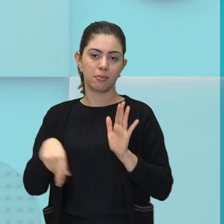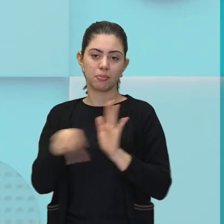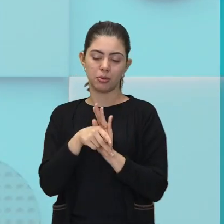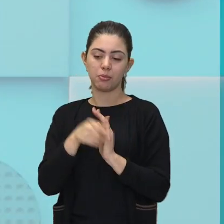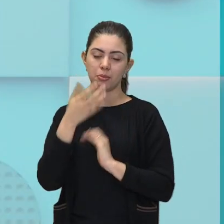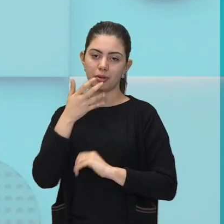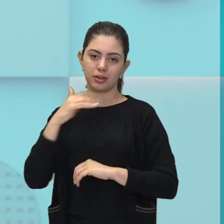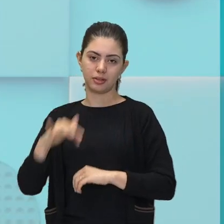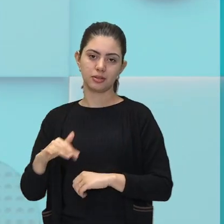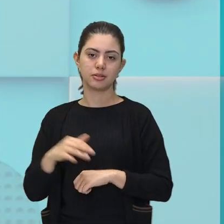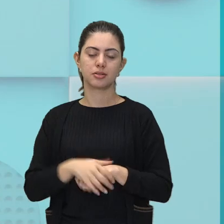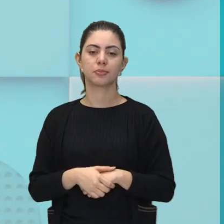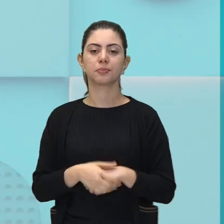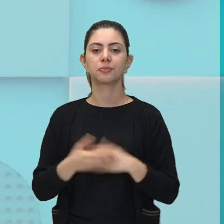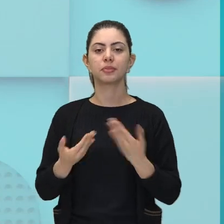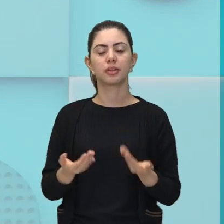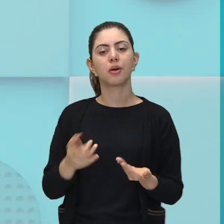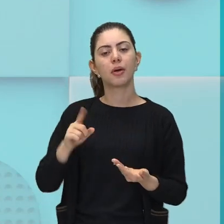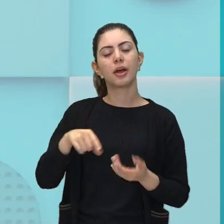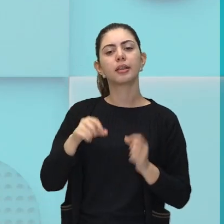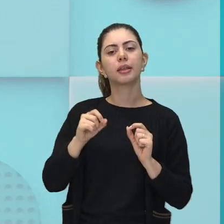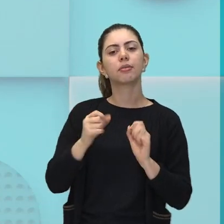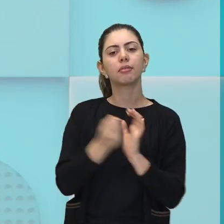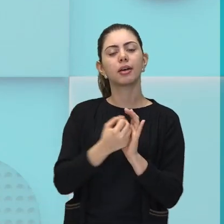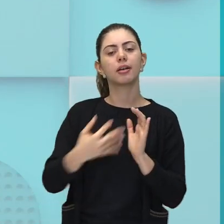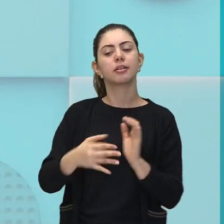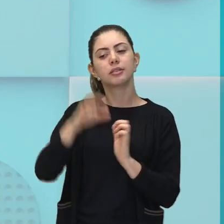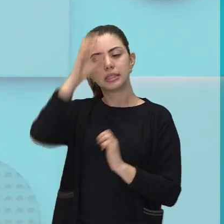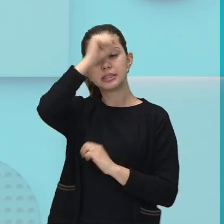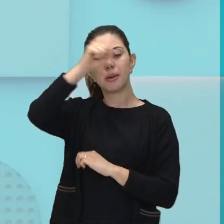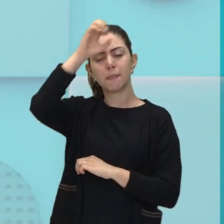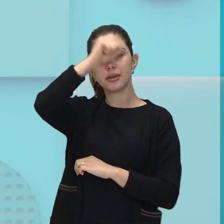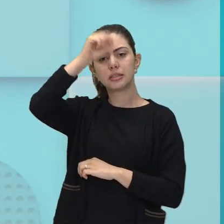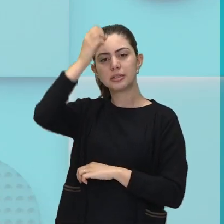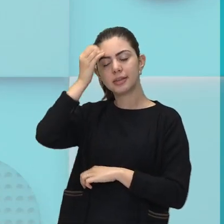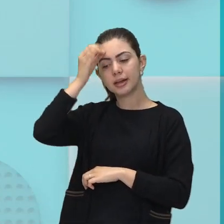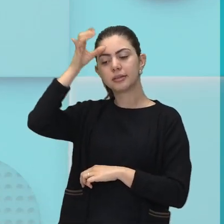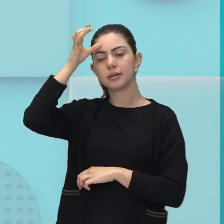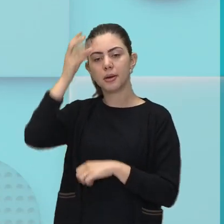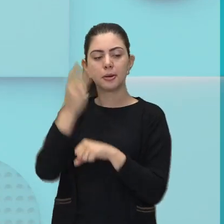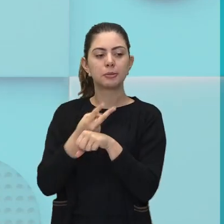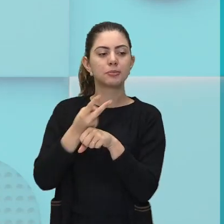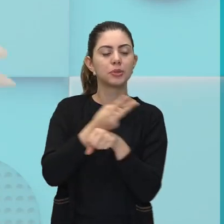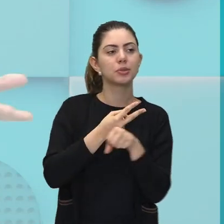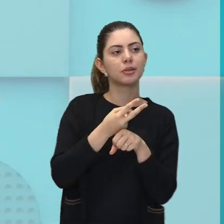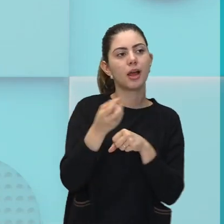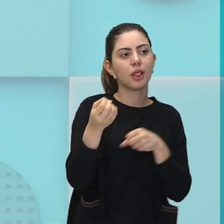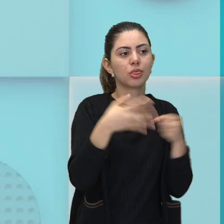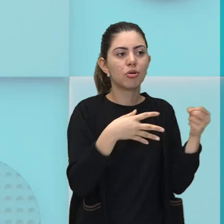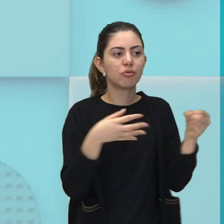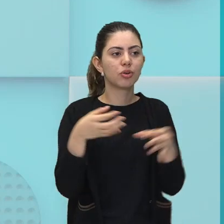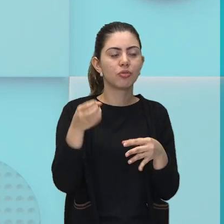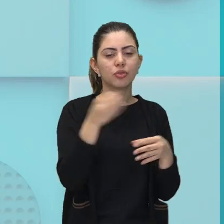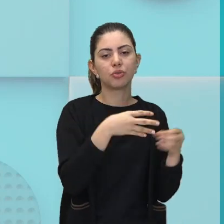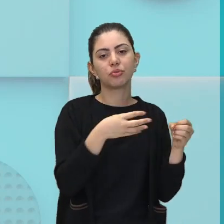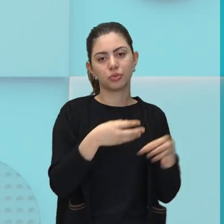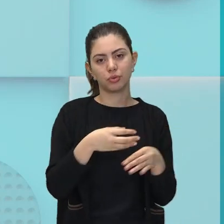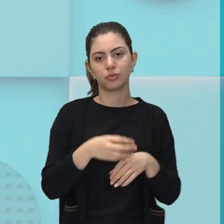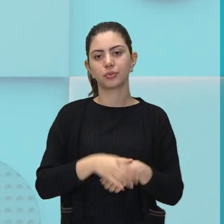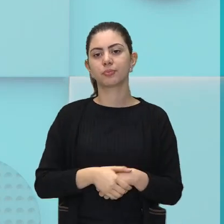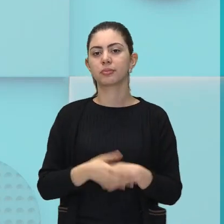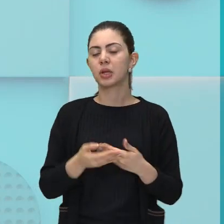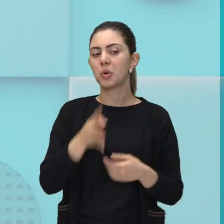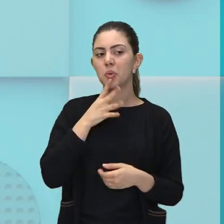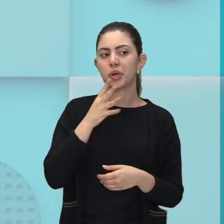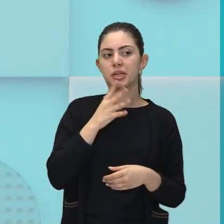esse aspecto do aprendizado, do conhecimento, de buscar o mundo, de se descobrir e descobrir o mundo, de